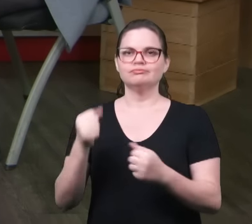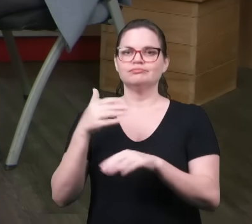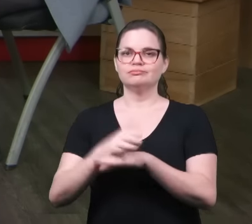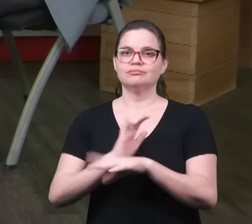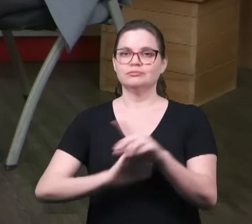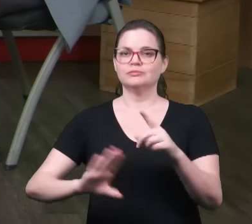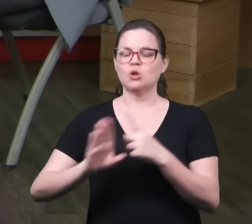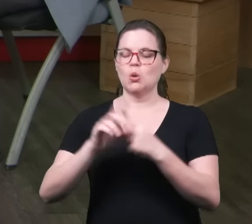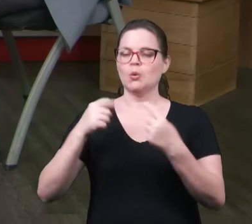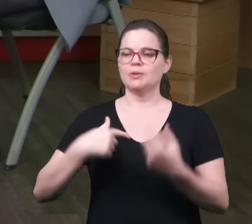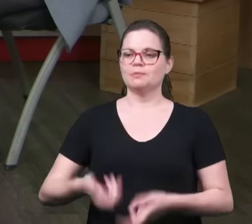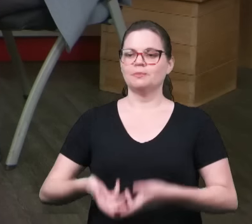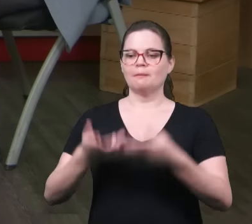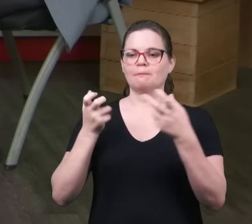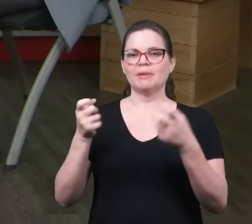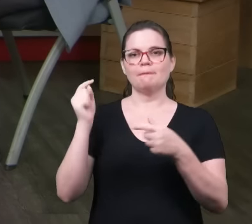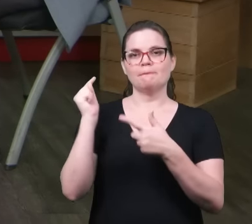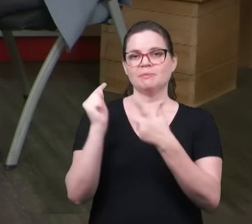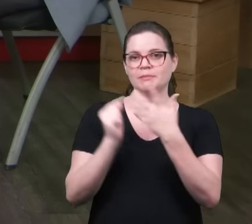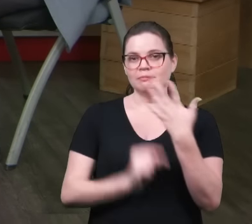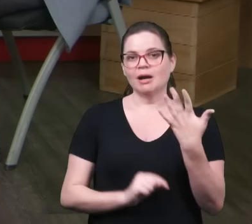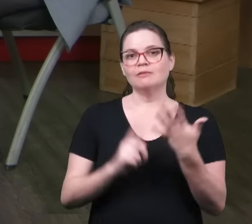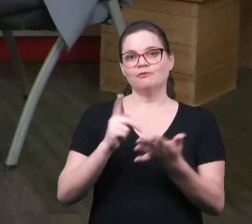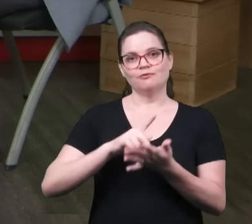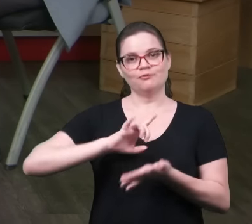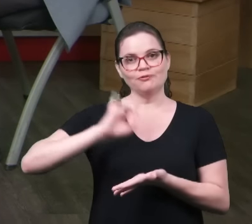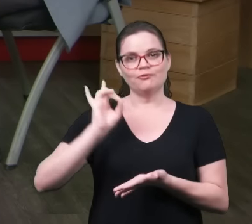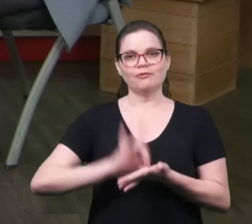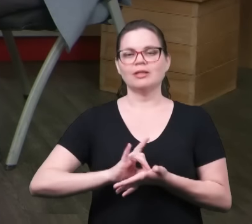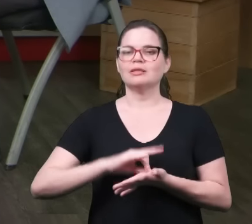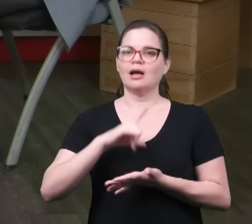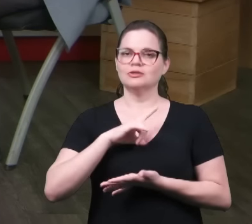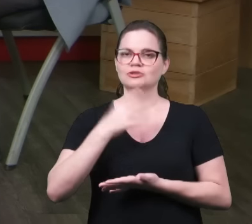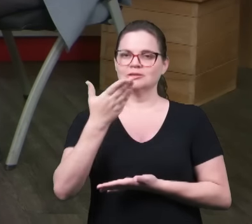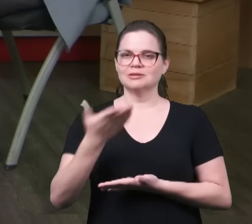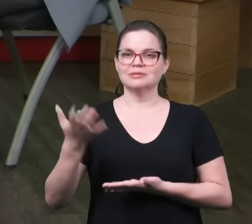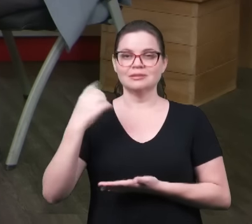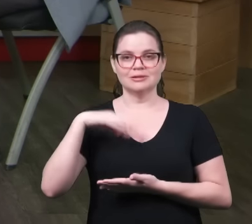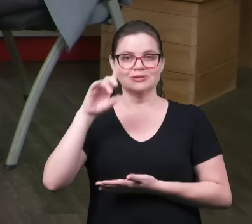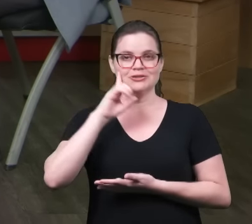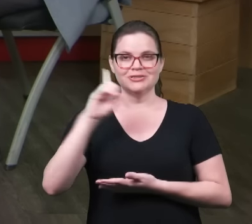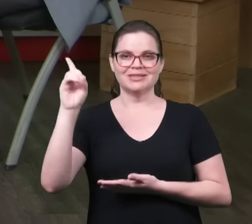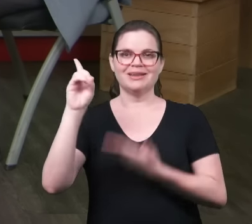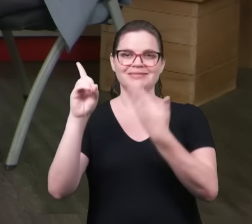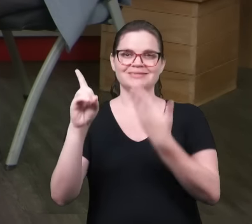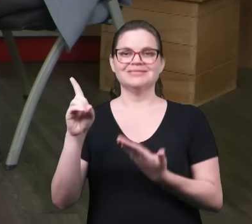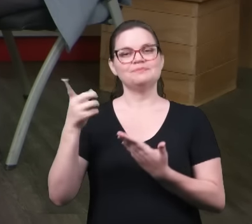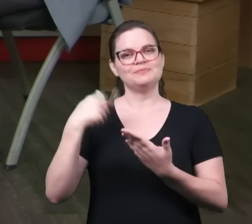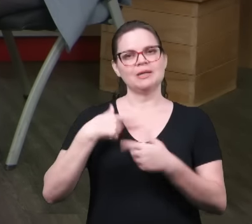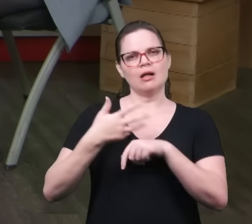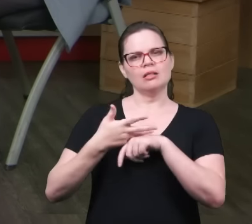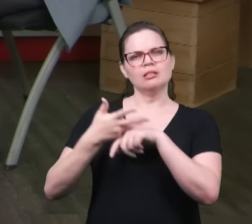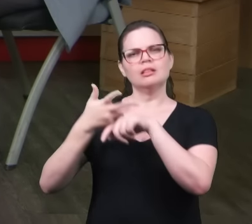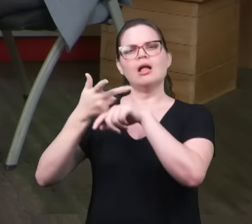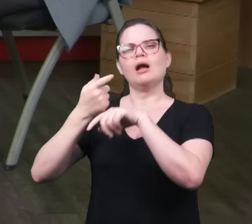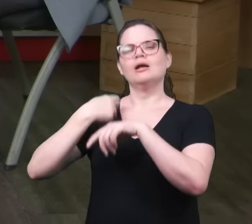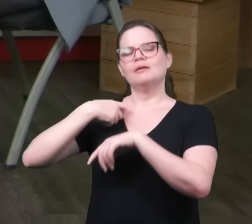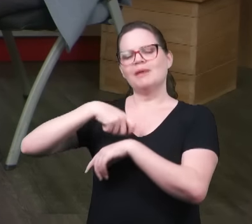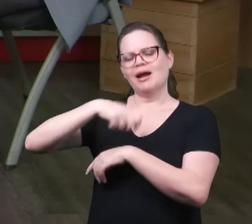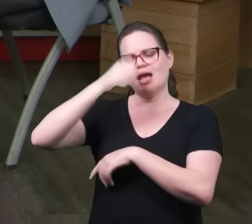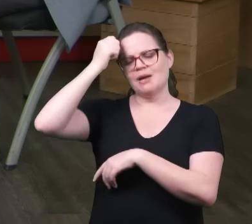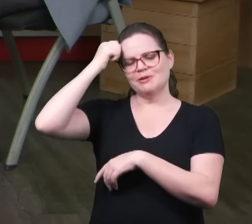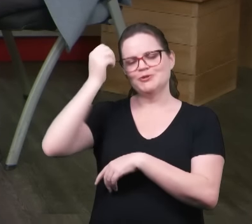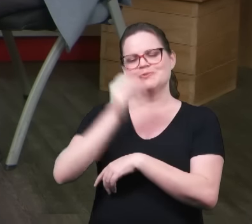descobri toda essa verdade, né? A verdade absoluta de Deus, né? Que aí me convenceu de tudo e eu pude viver